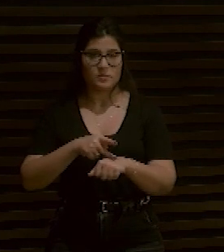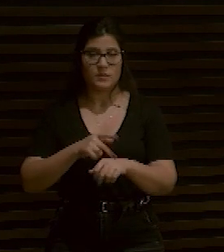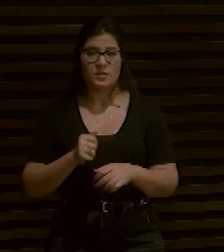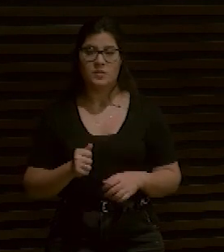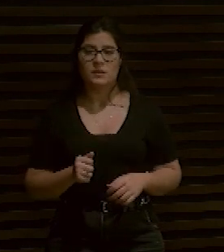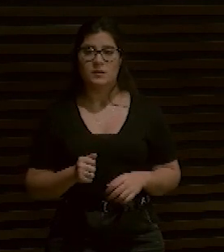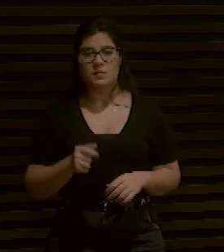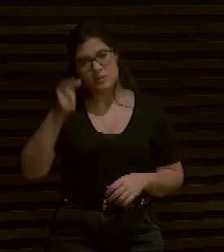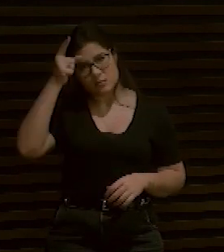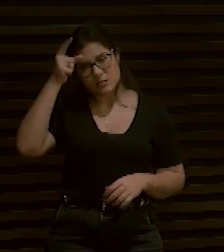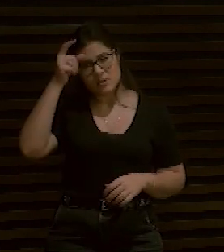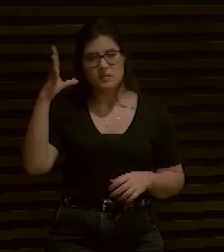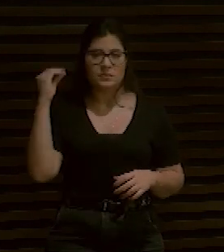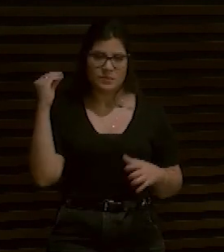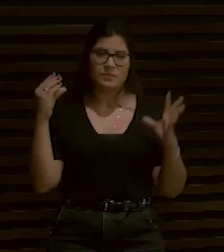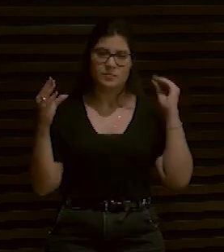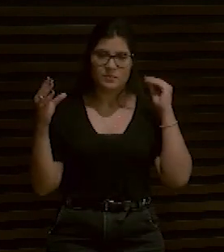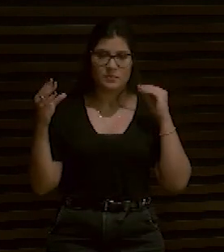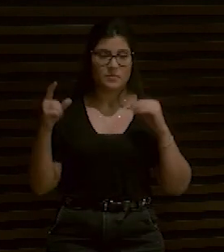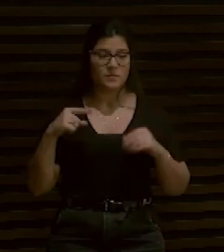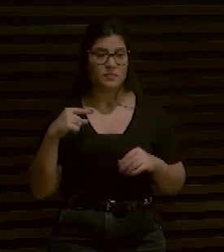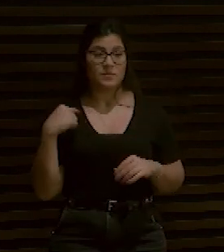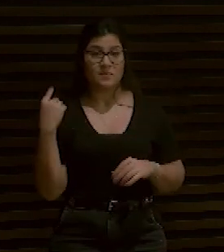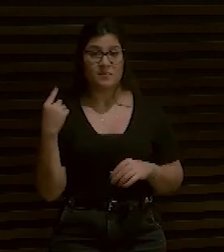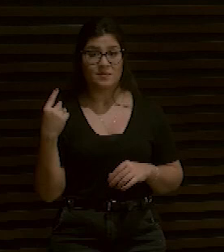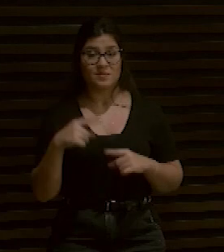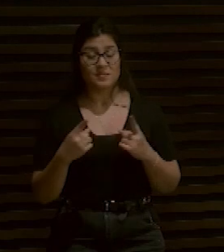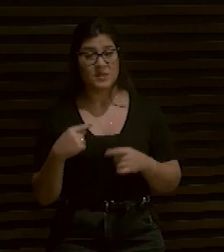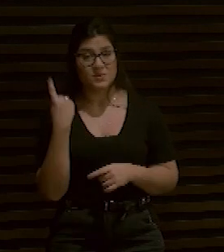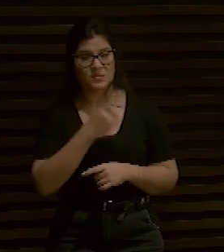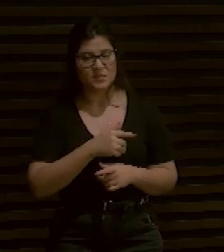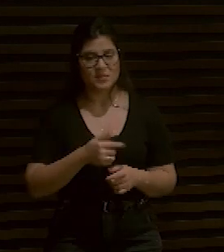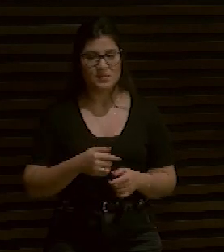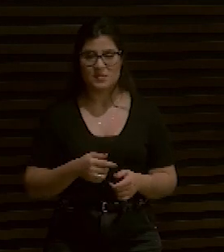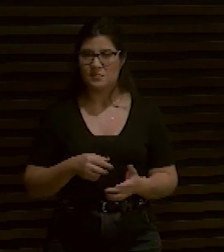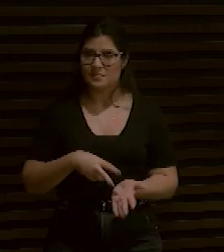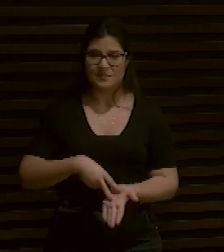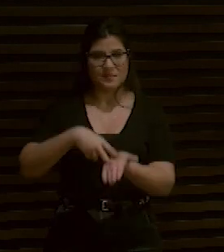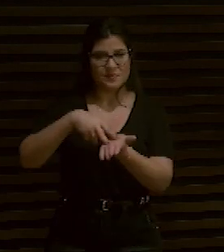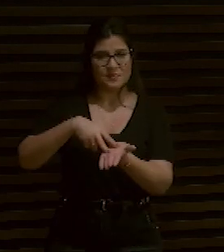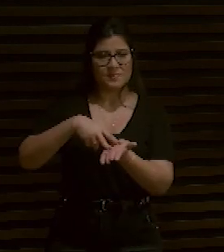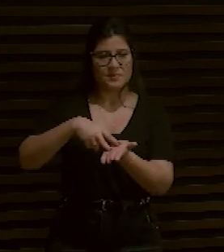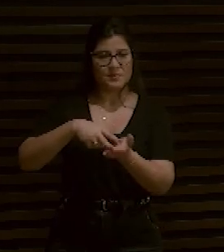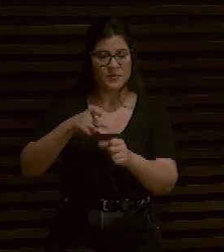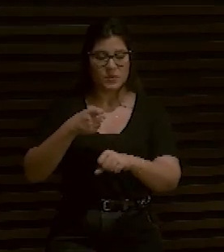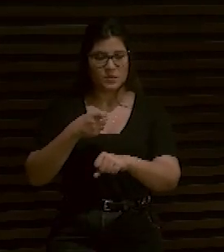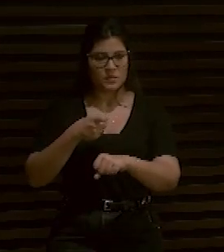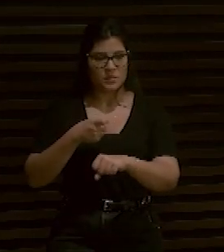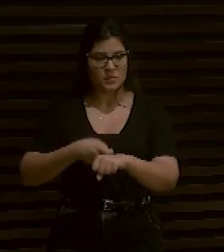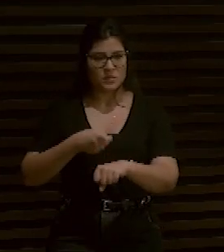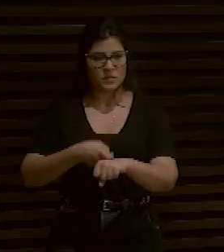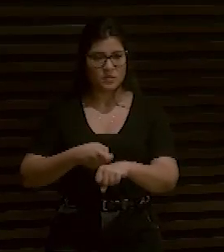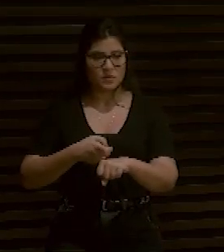nós não iremos ruir, porque estamos em Cristo Jesus, a nossa rocha inabalável. É impressionante. Na